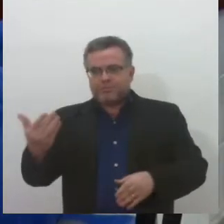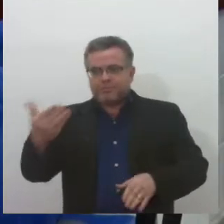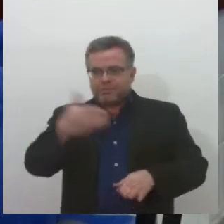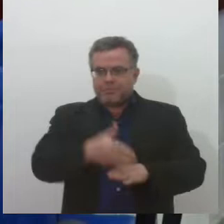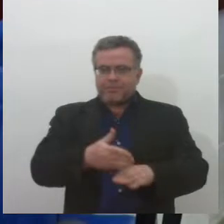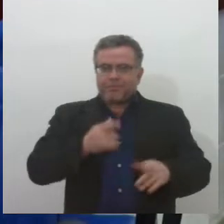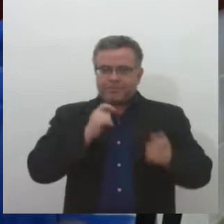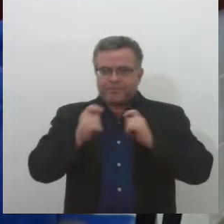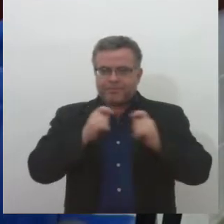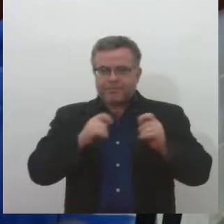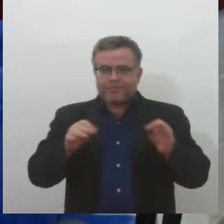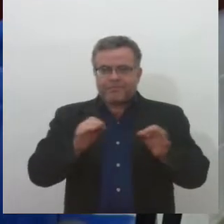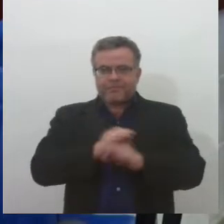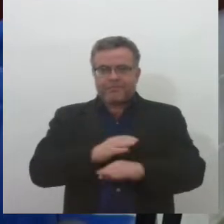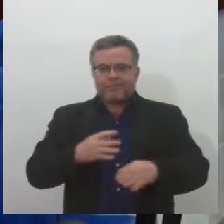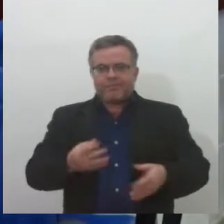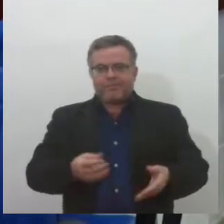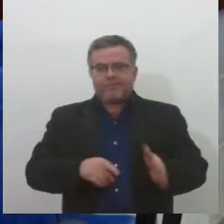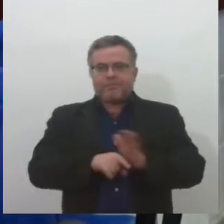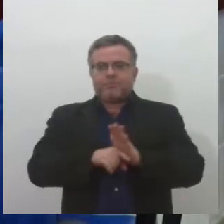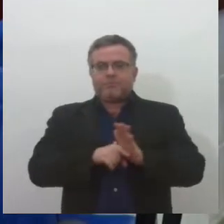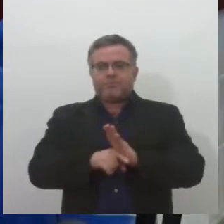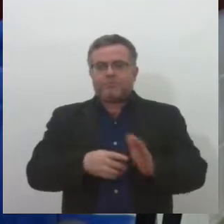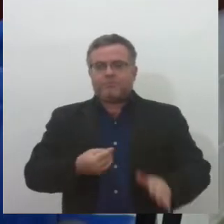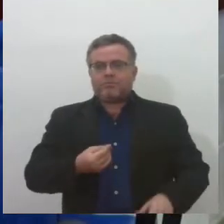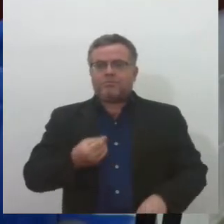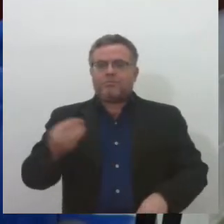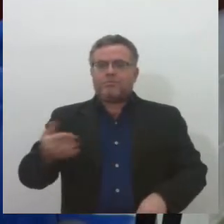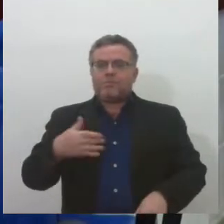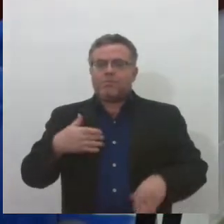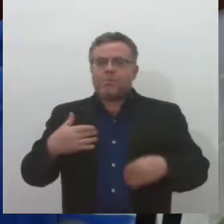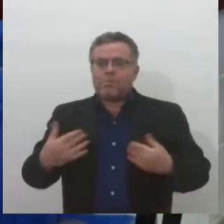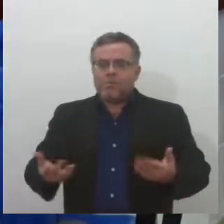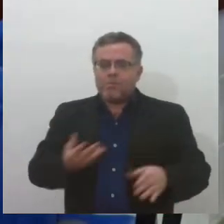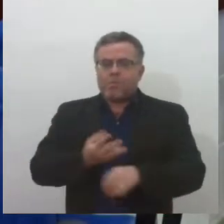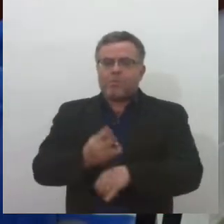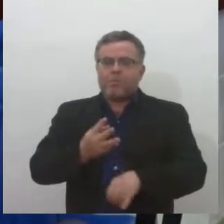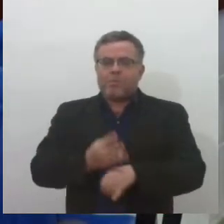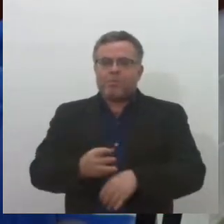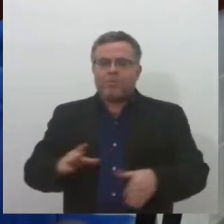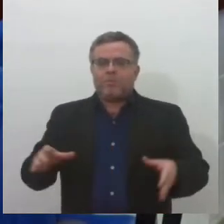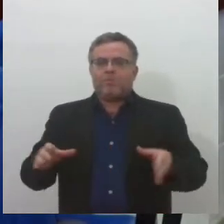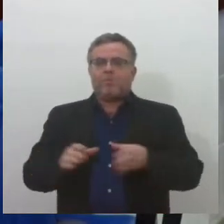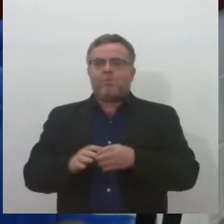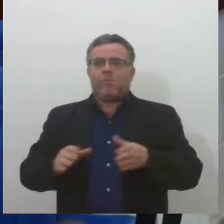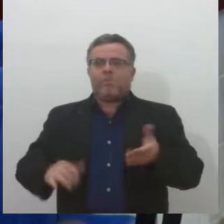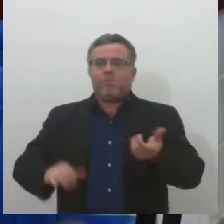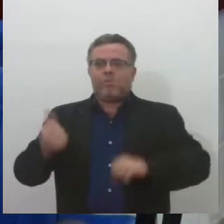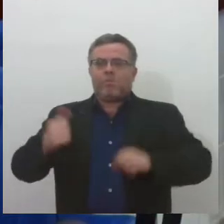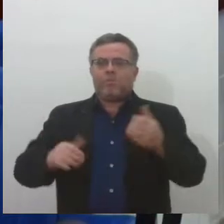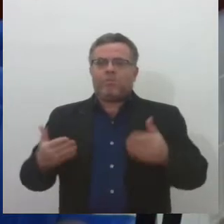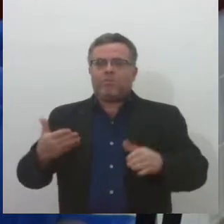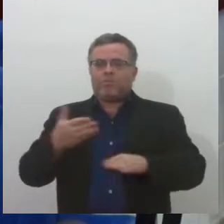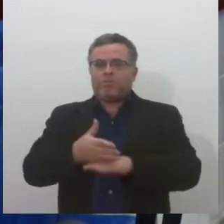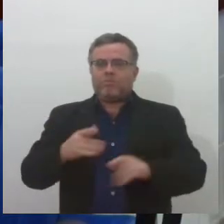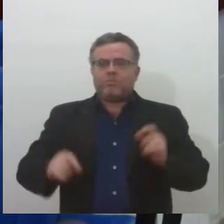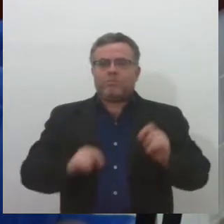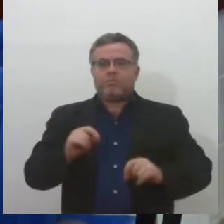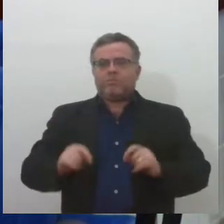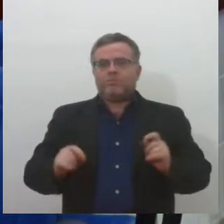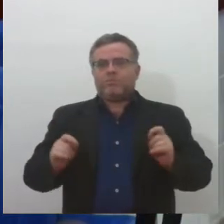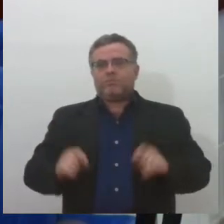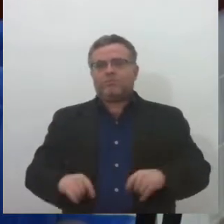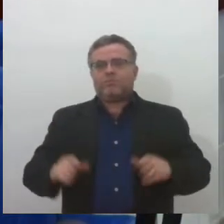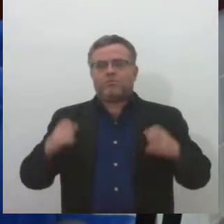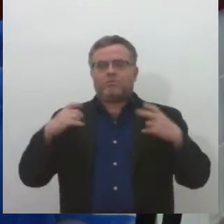vai fazer entrevista por telefone ela vai mandar os exames pelo WhatsApp então a equipe toda a equipe vai avaliar tudo isso e vai